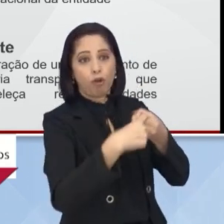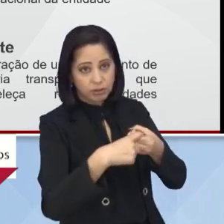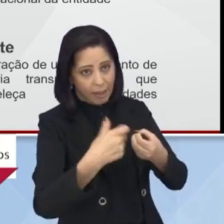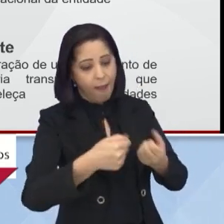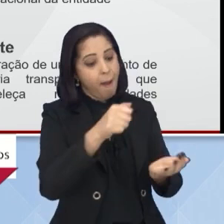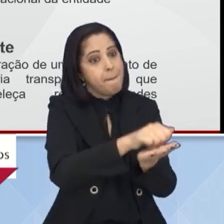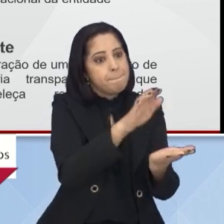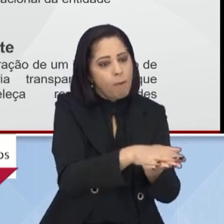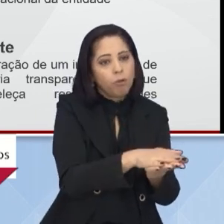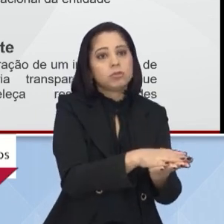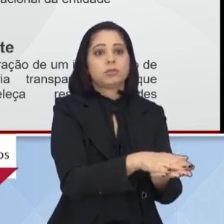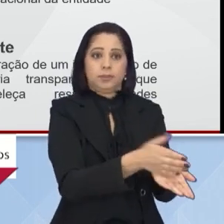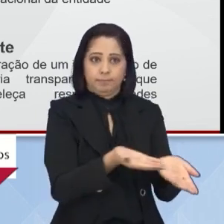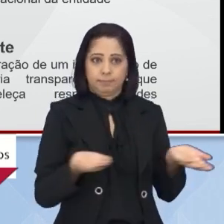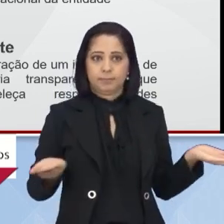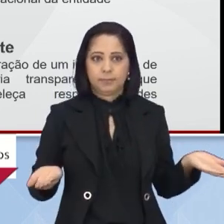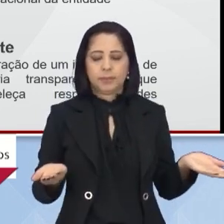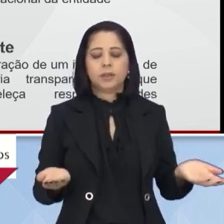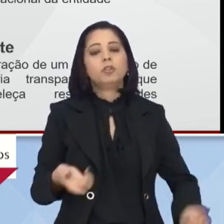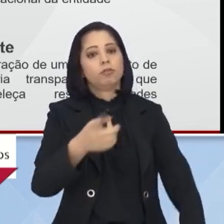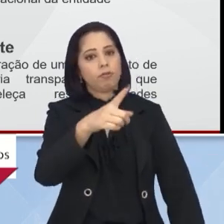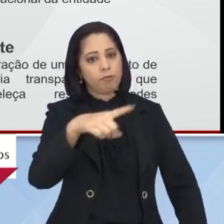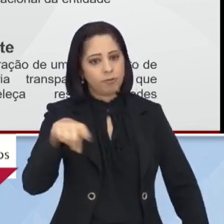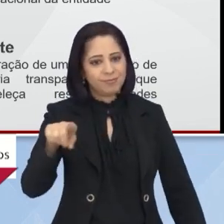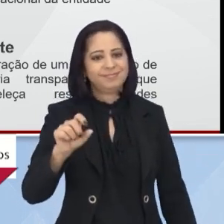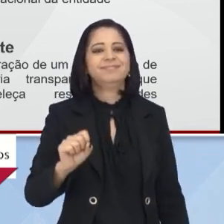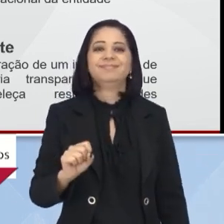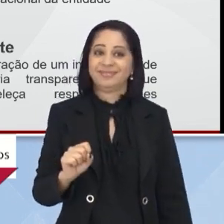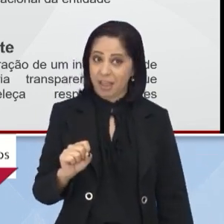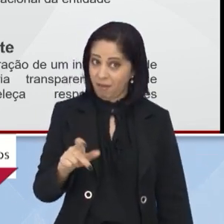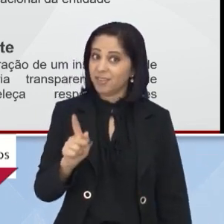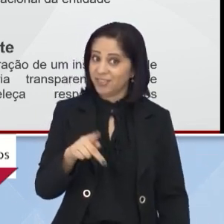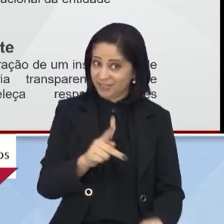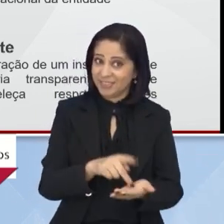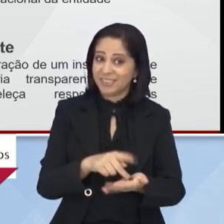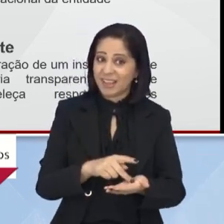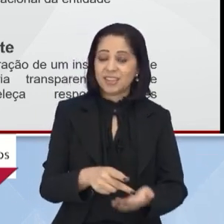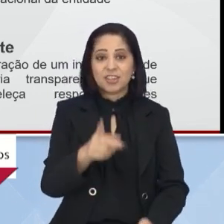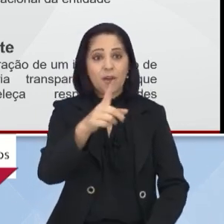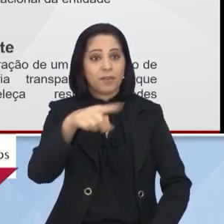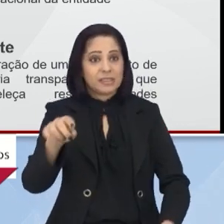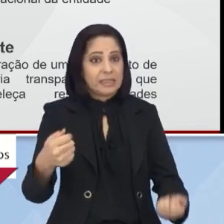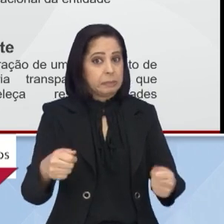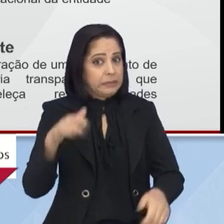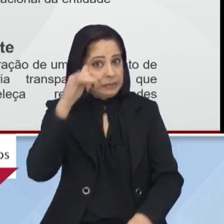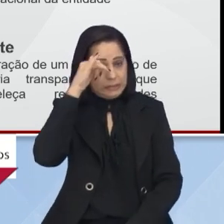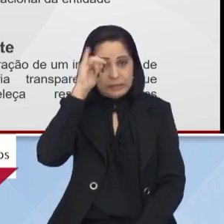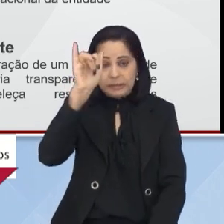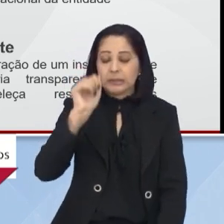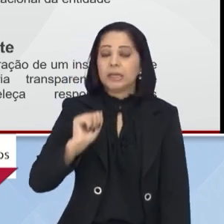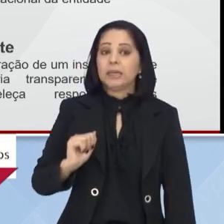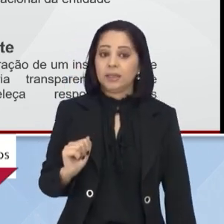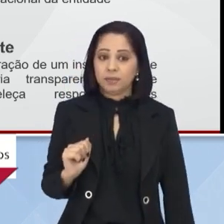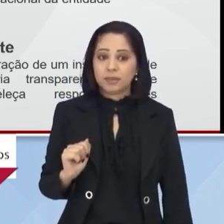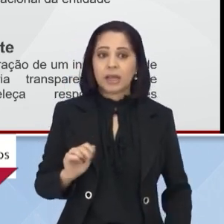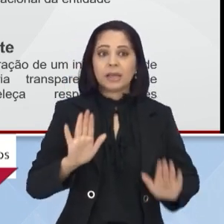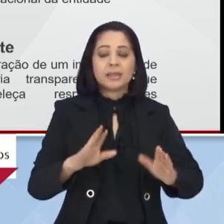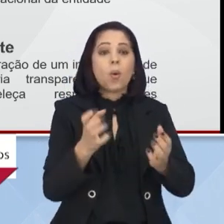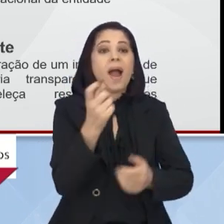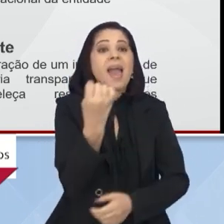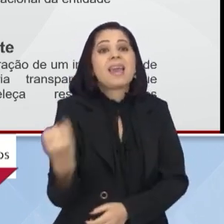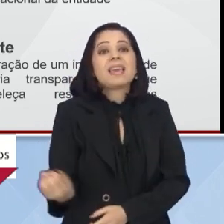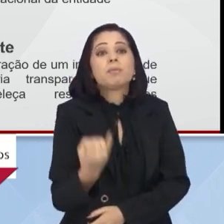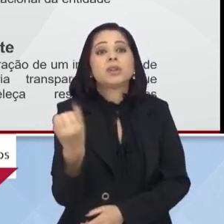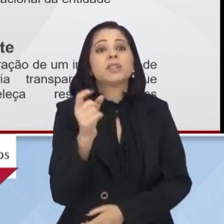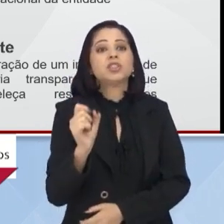multa Então para que os senhores não se vejam numa situação como essa é muito importante que essa parceria